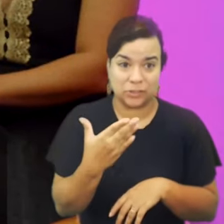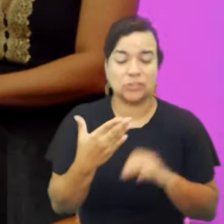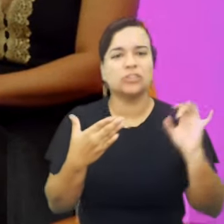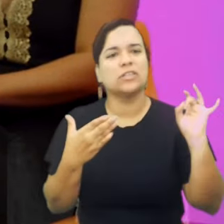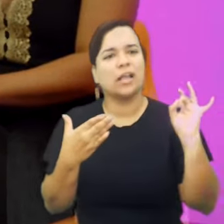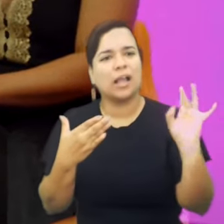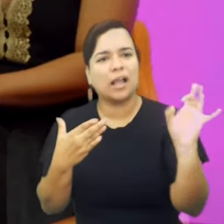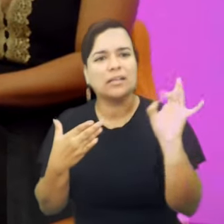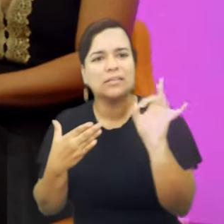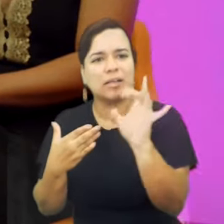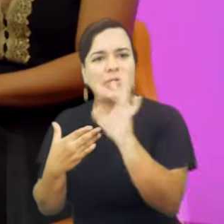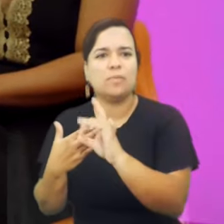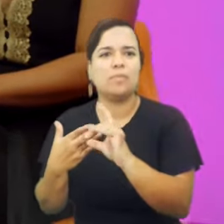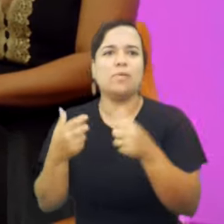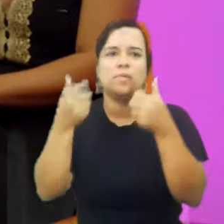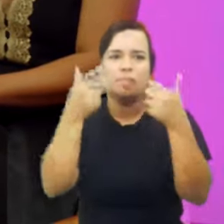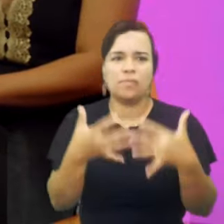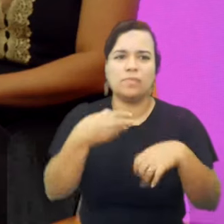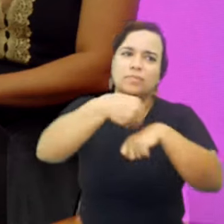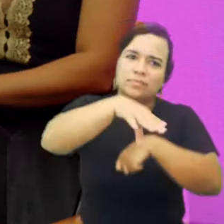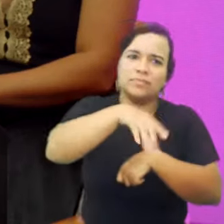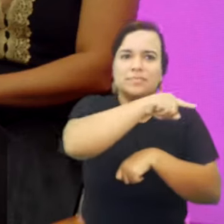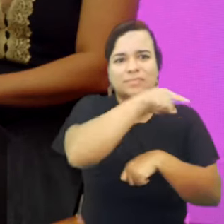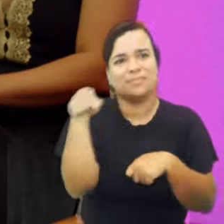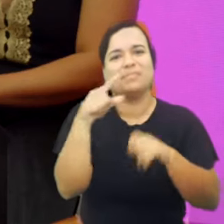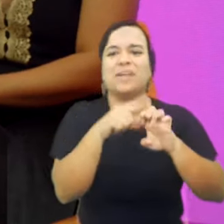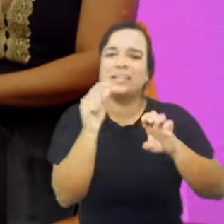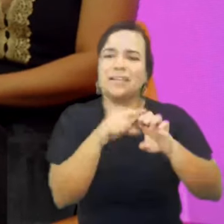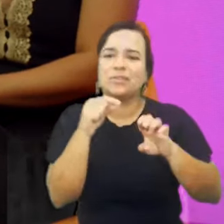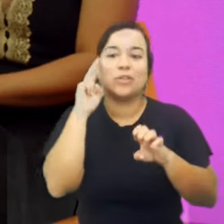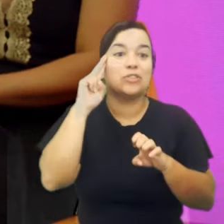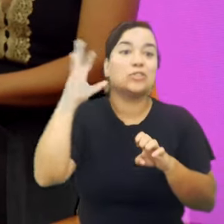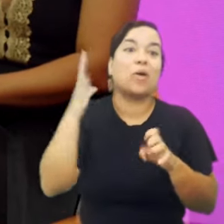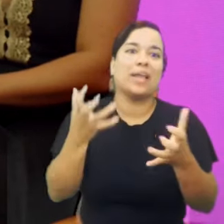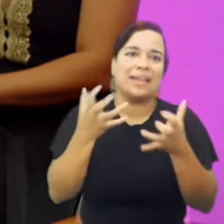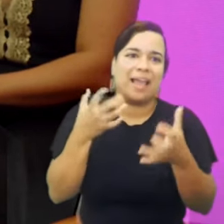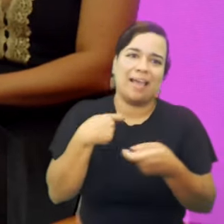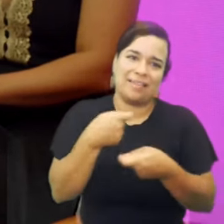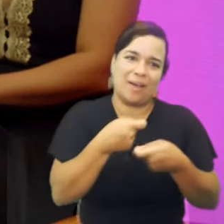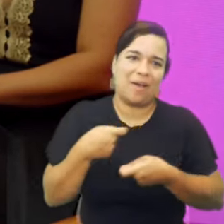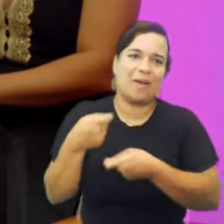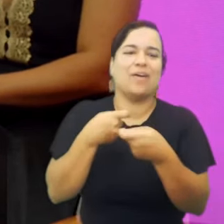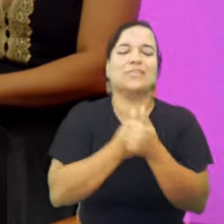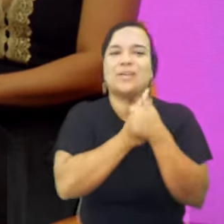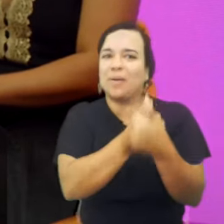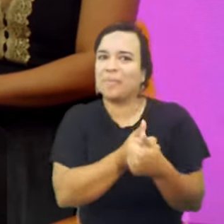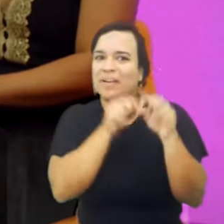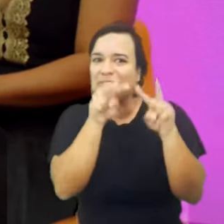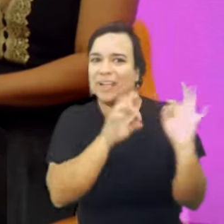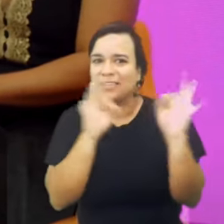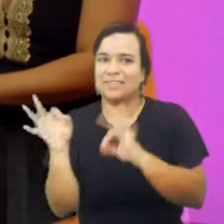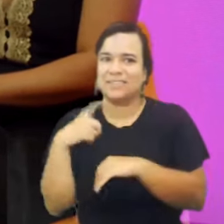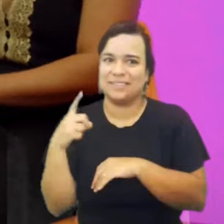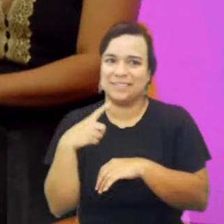vocês falar para empreendedora ou para quem tá sonhando ter um negócio que, né, vai nos acompanhar, tá nos